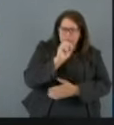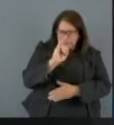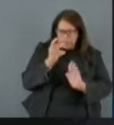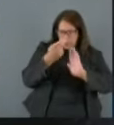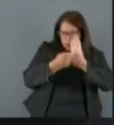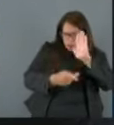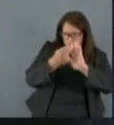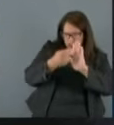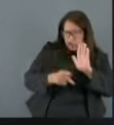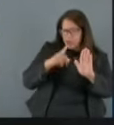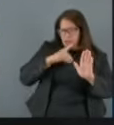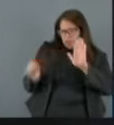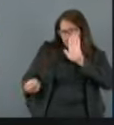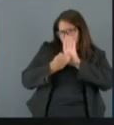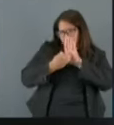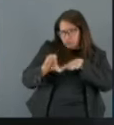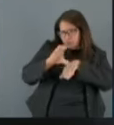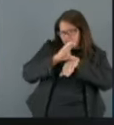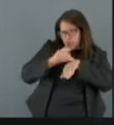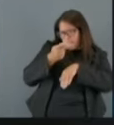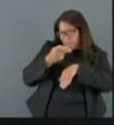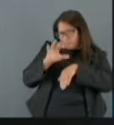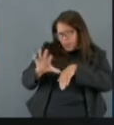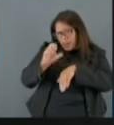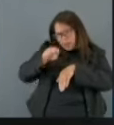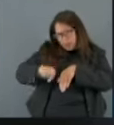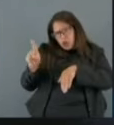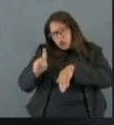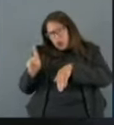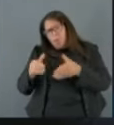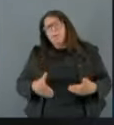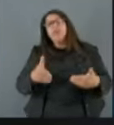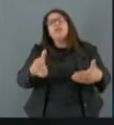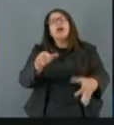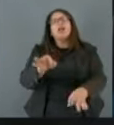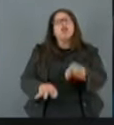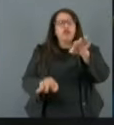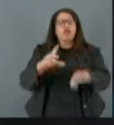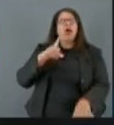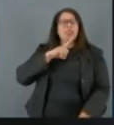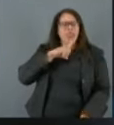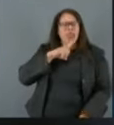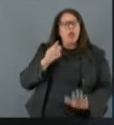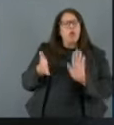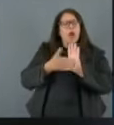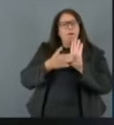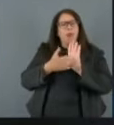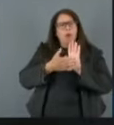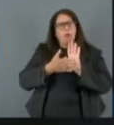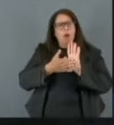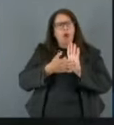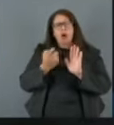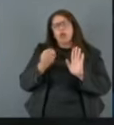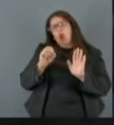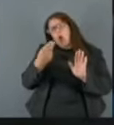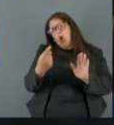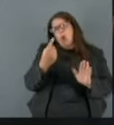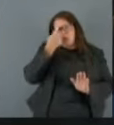está nesse rol, ou não estando, se o Ministério da Justiça e Segurança Pública tem alguma proposta, tem alguma ideia